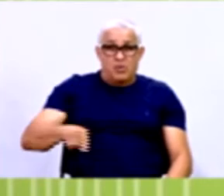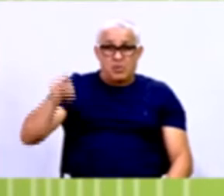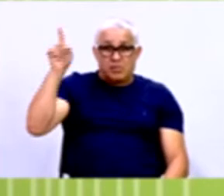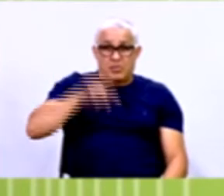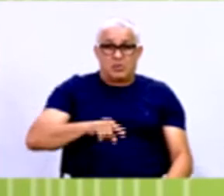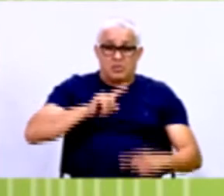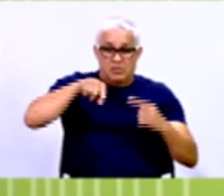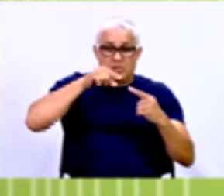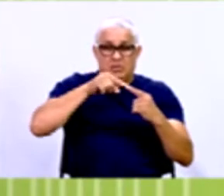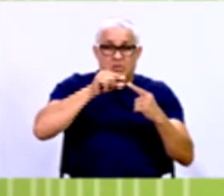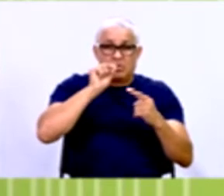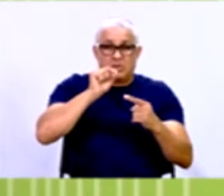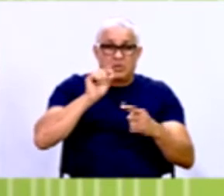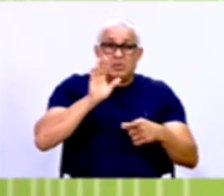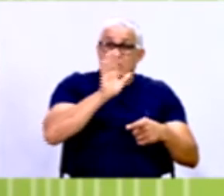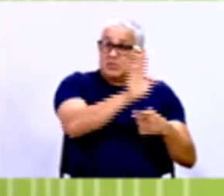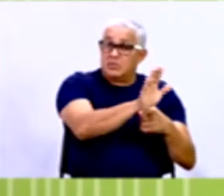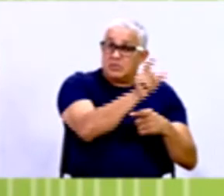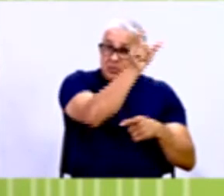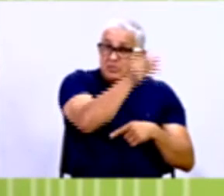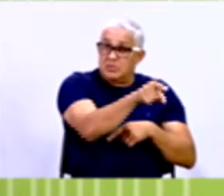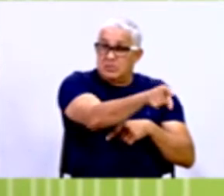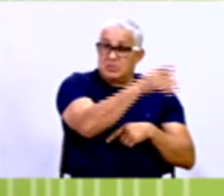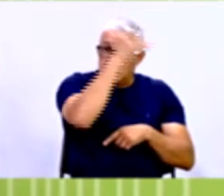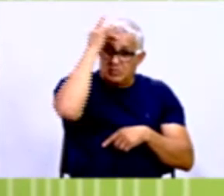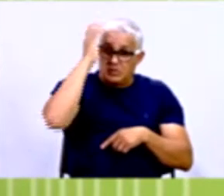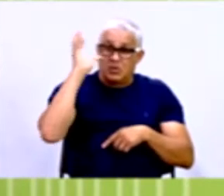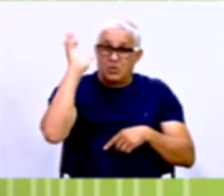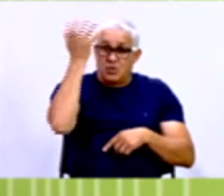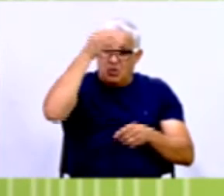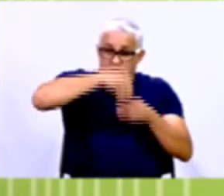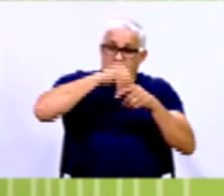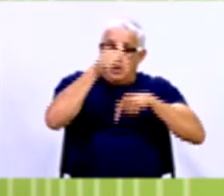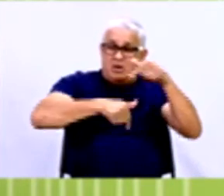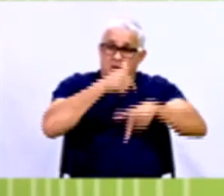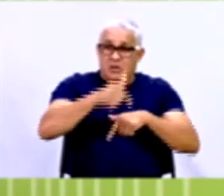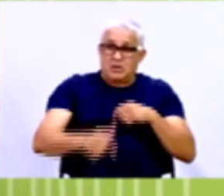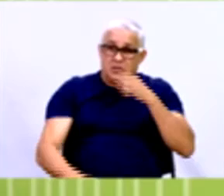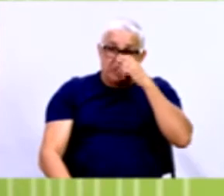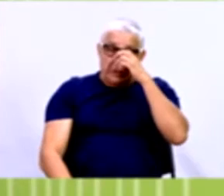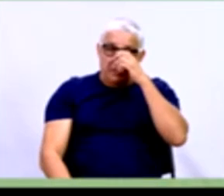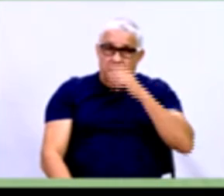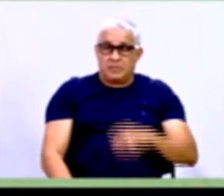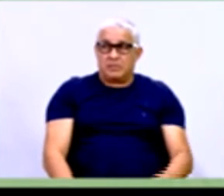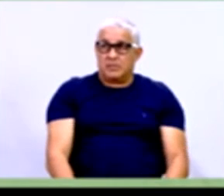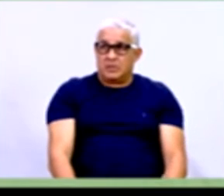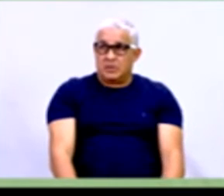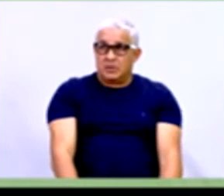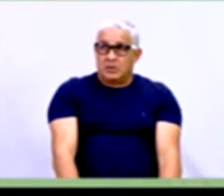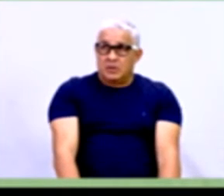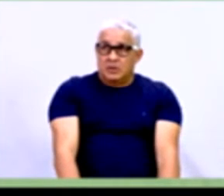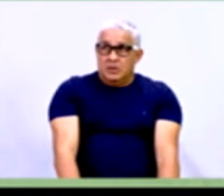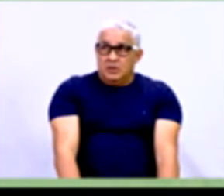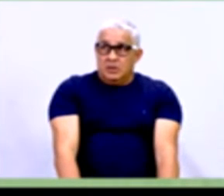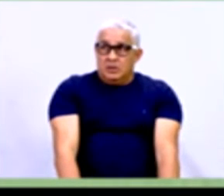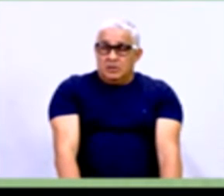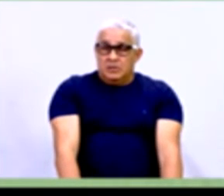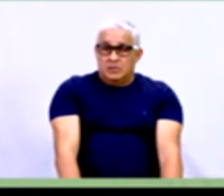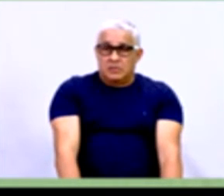ajuda, né, cuidando dessa pessoa que sofreu o acidente de trabalho. Uma coisa